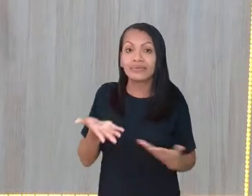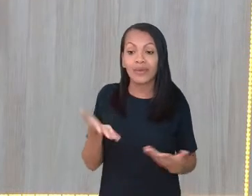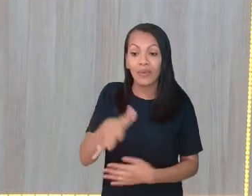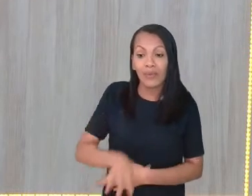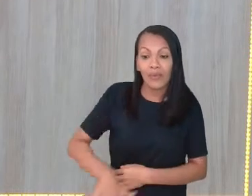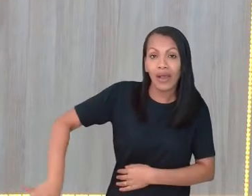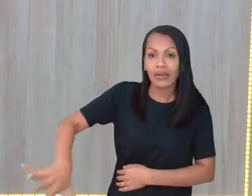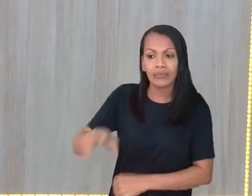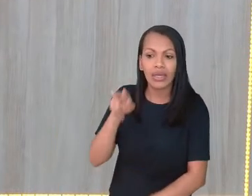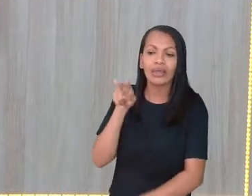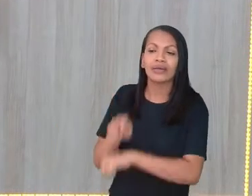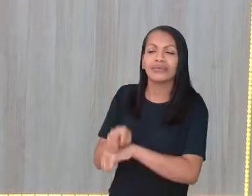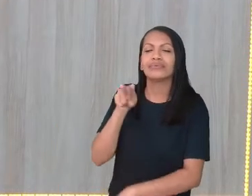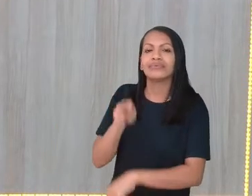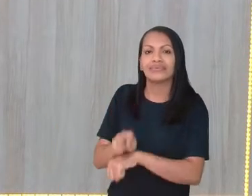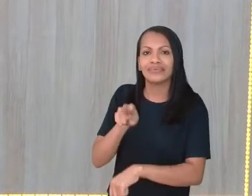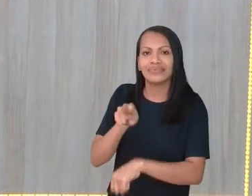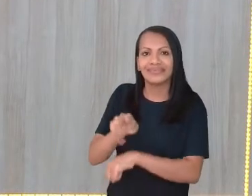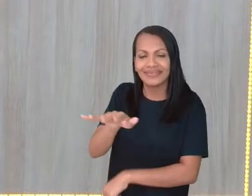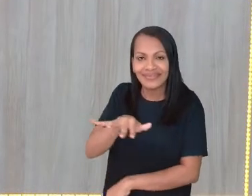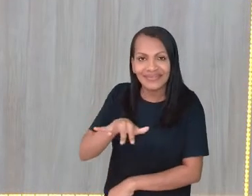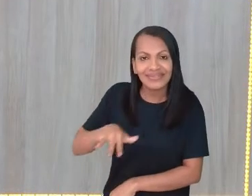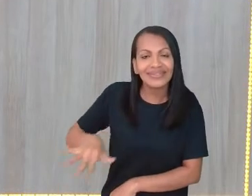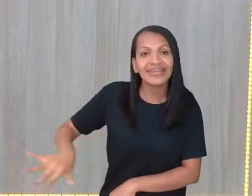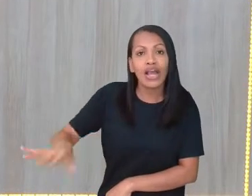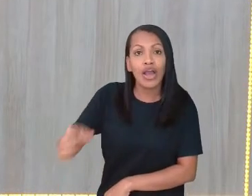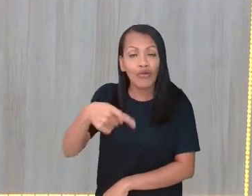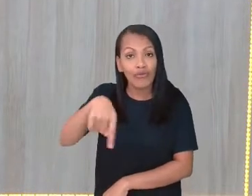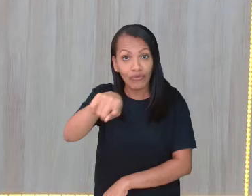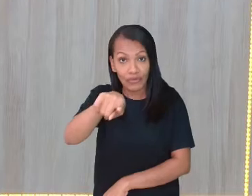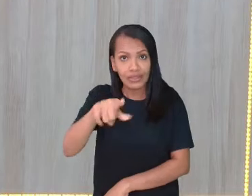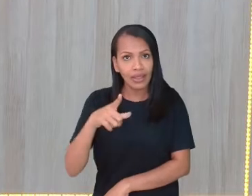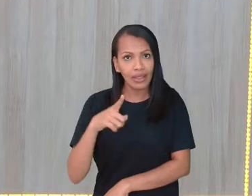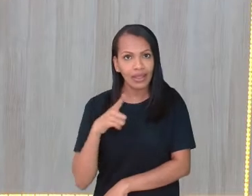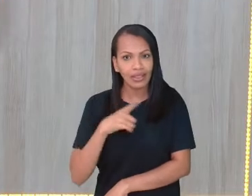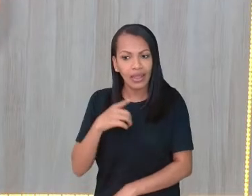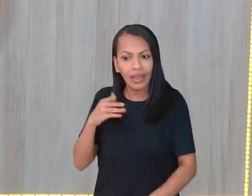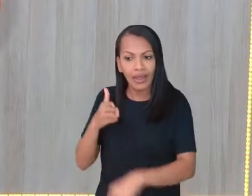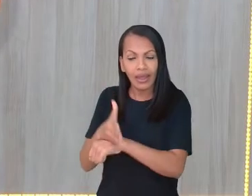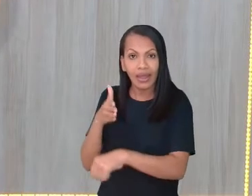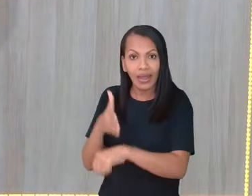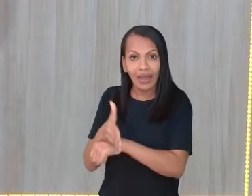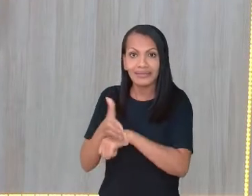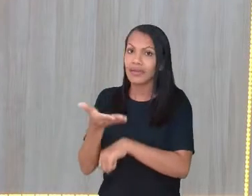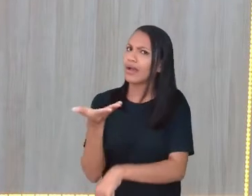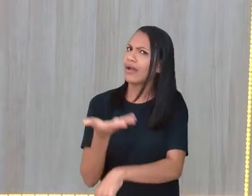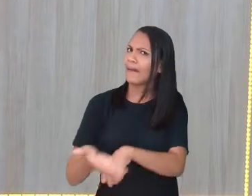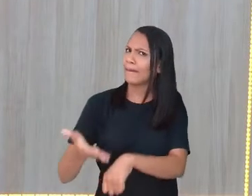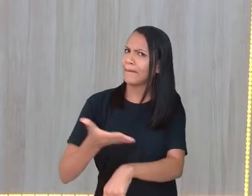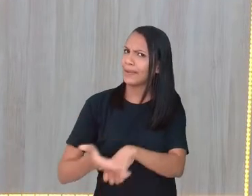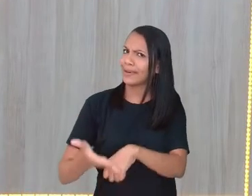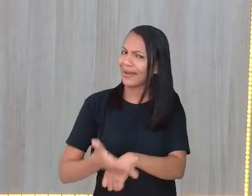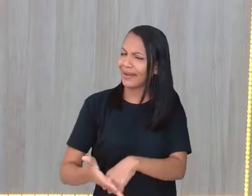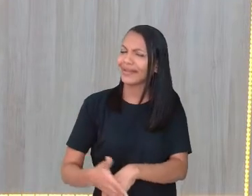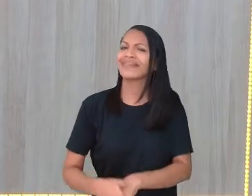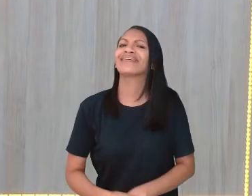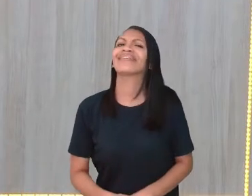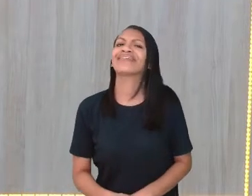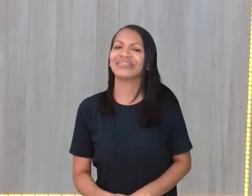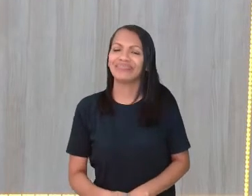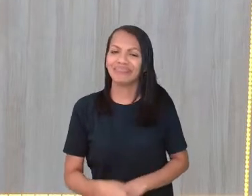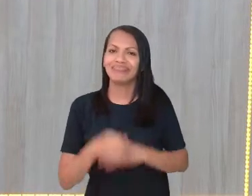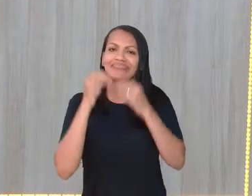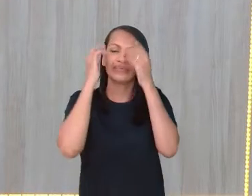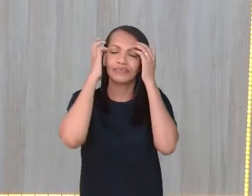ele ser bem cuidado, ele faz com que você tenha ali o acesso a essa prática não formal, tá?